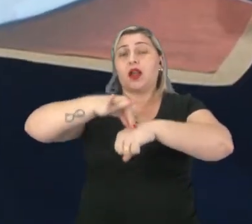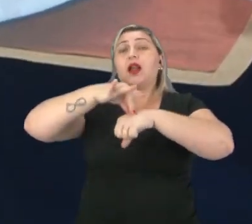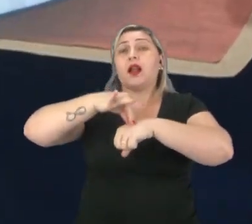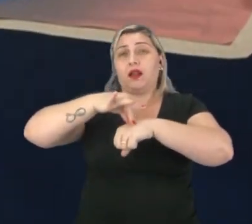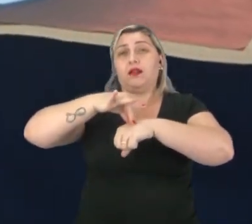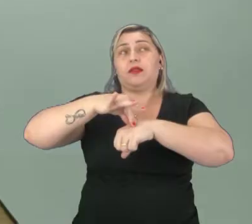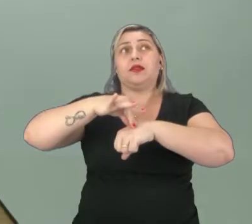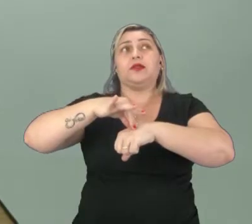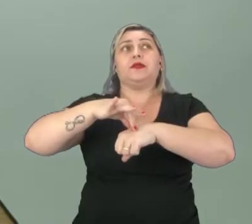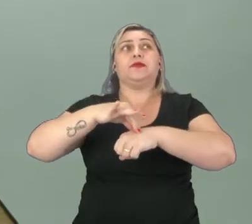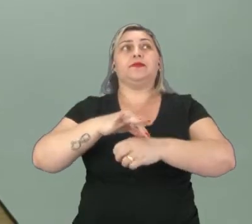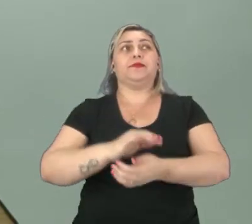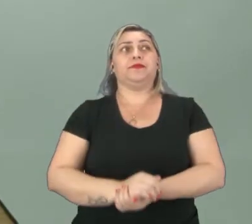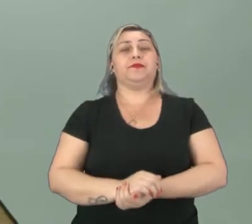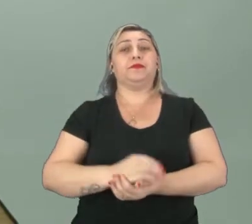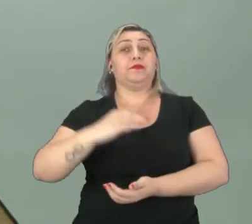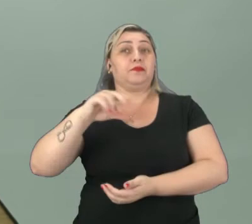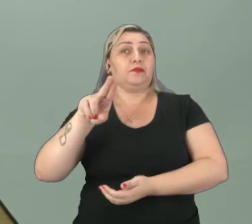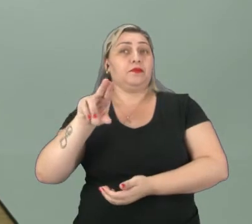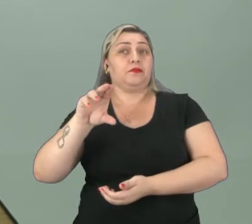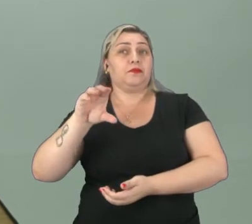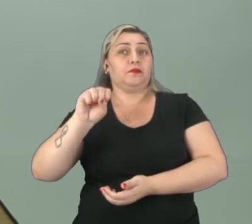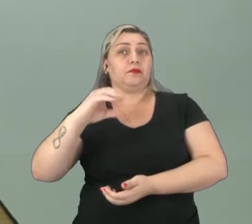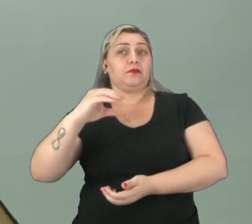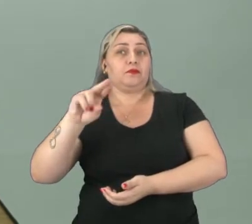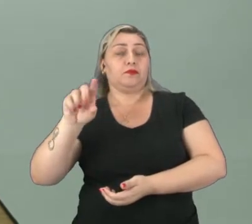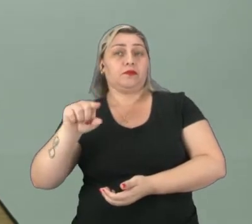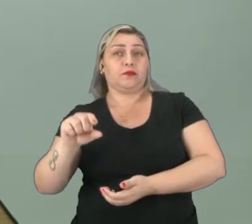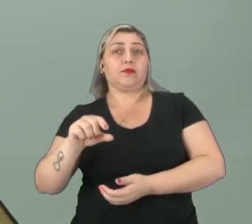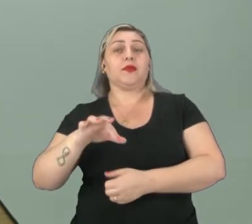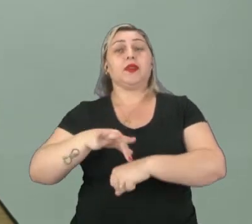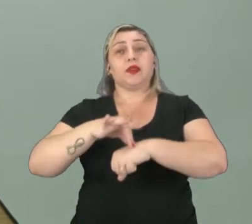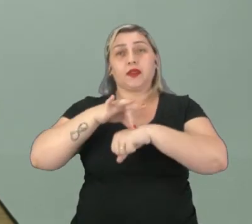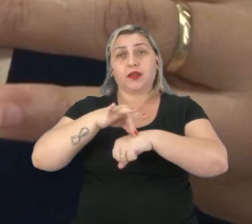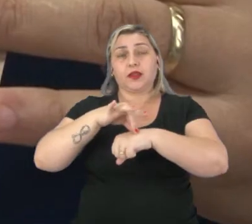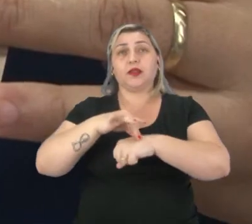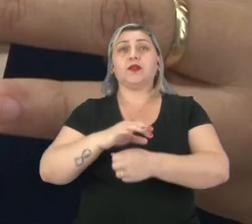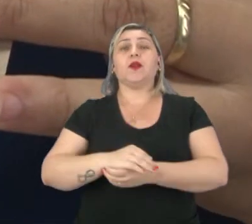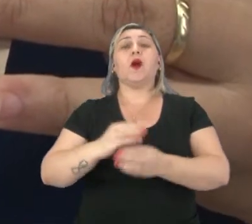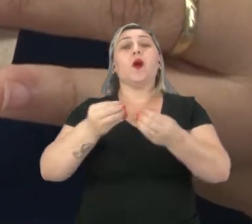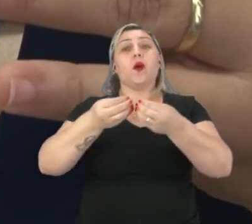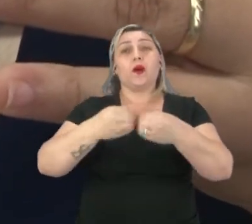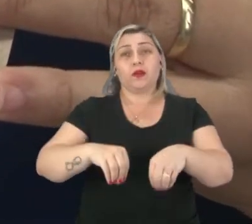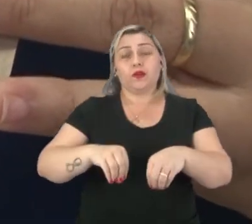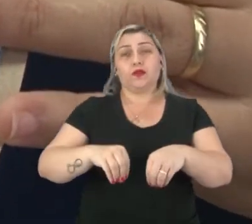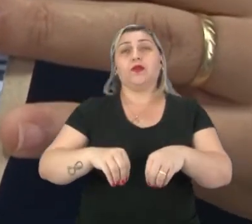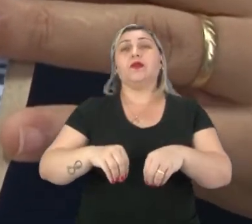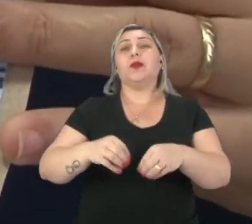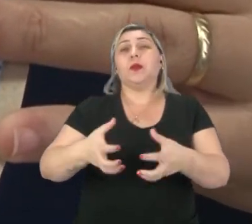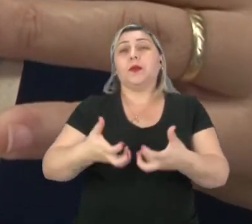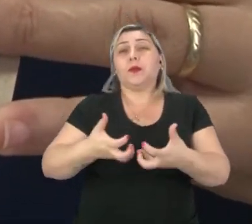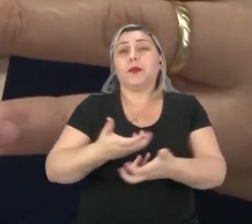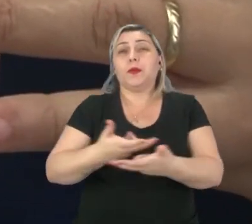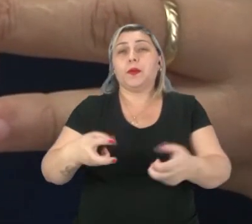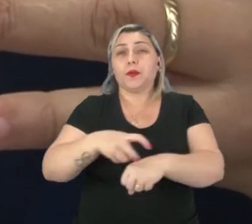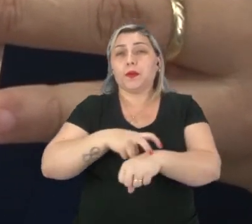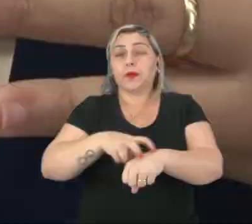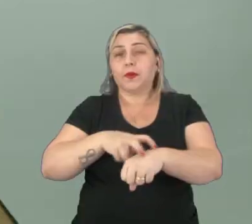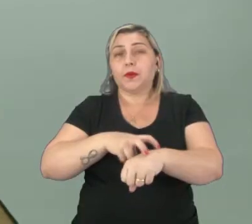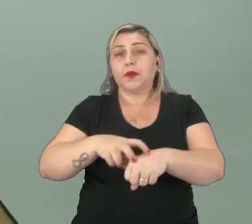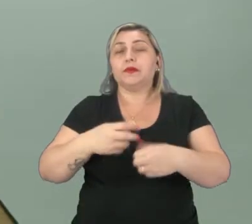feito de cuscuz, carne moída, ovo e uma saladinha